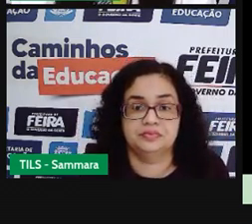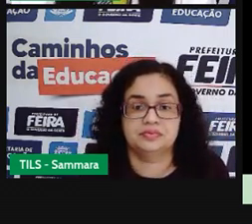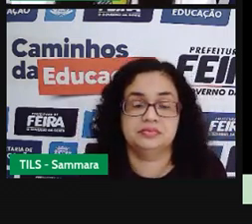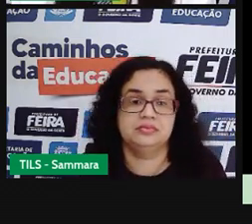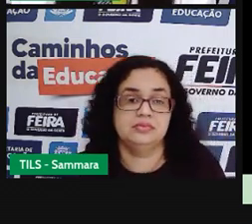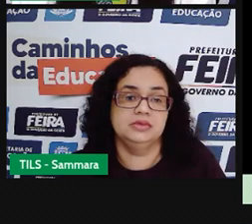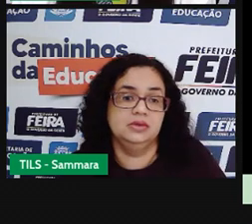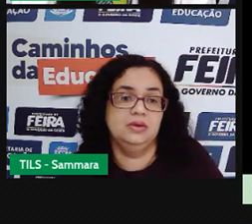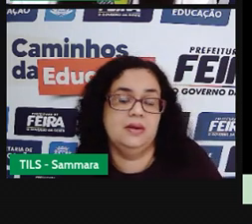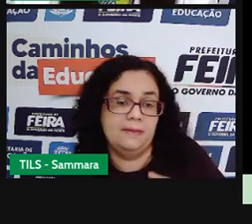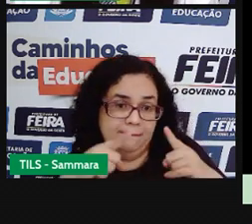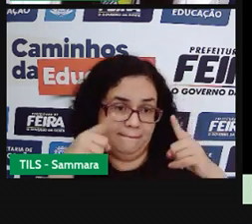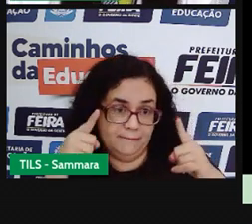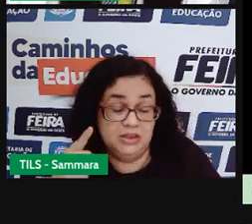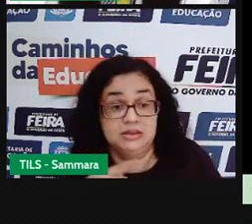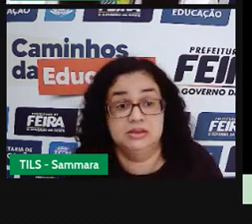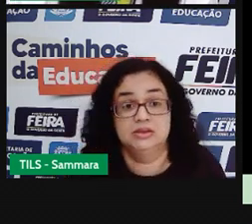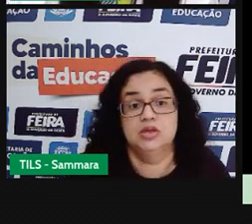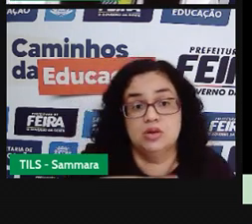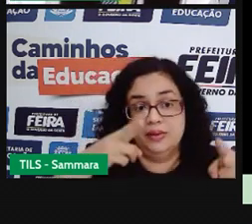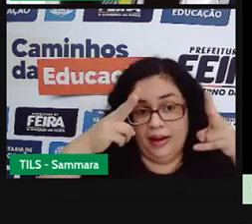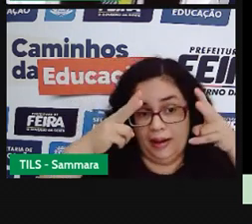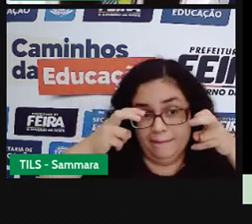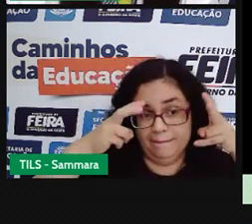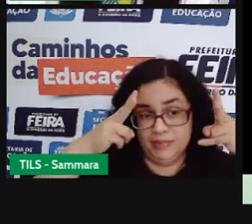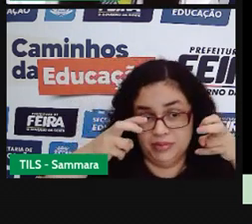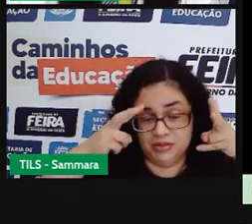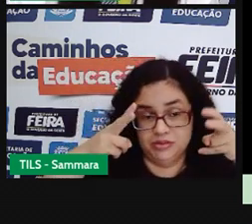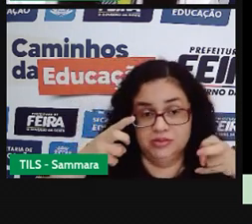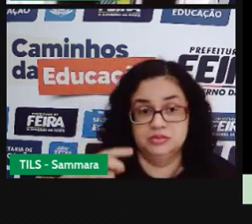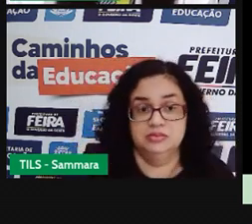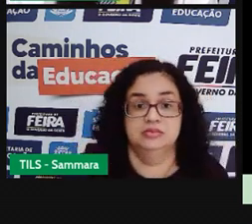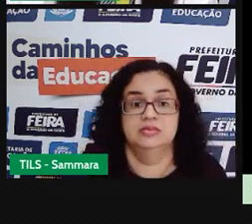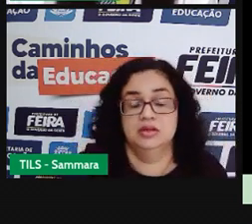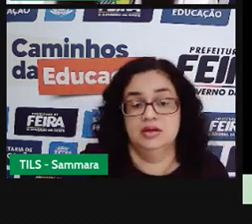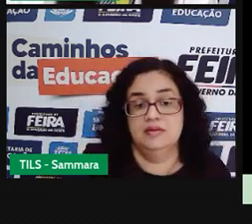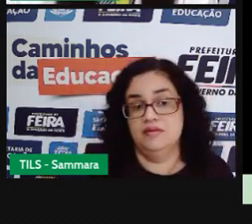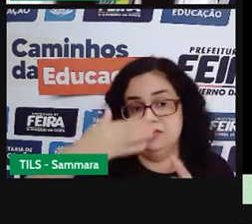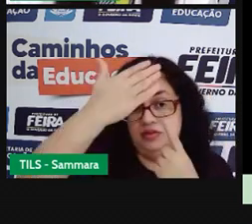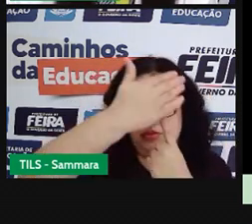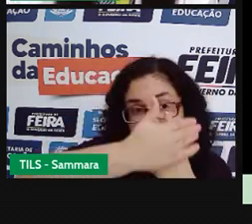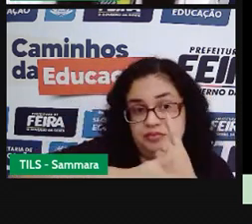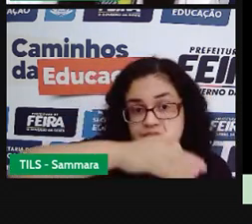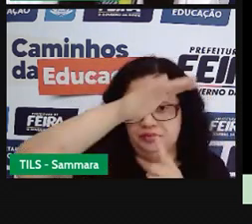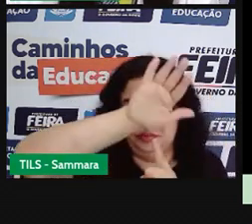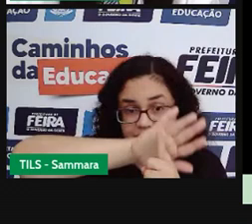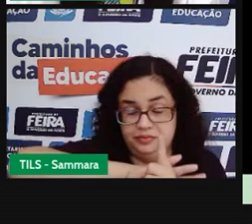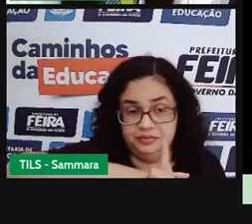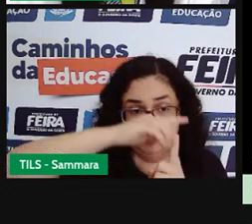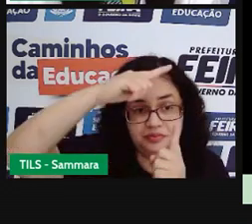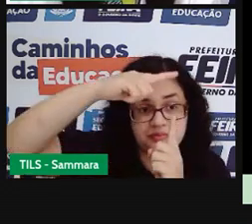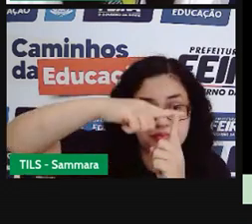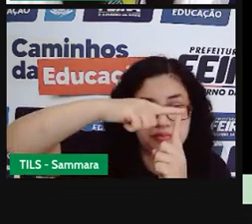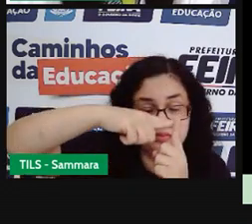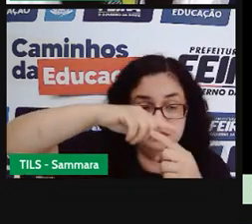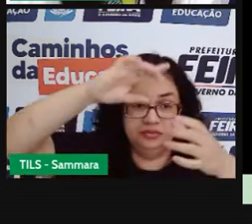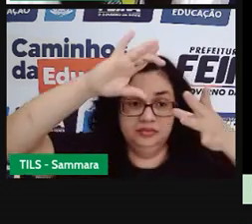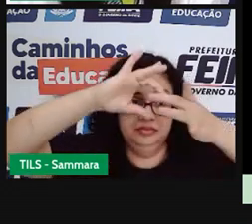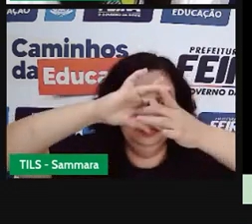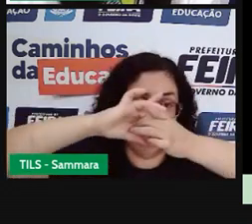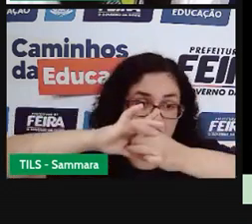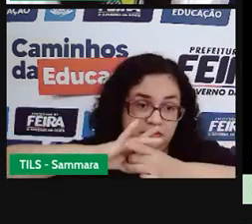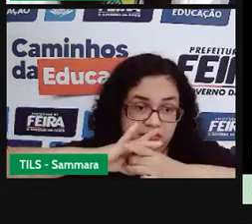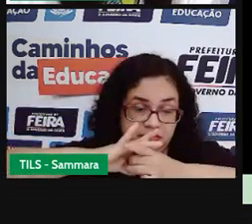os poliedros passe aresta e vértice as fases elas